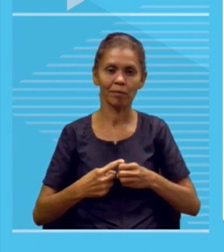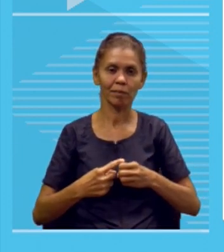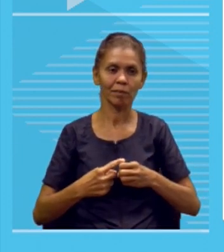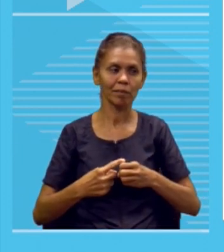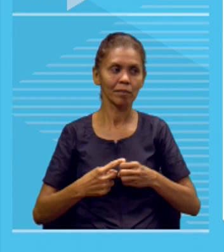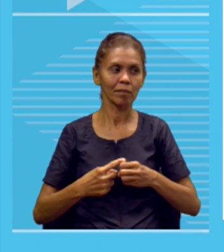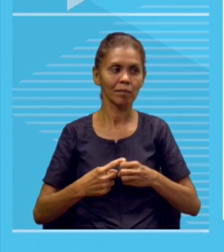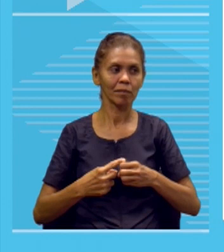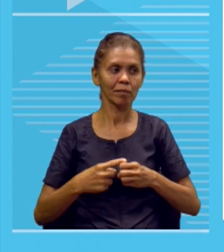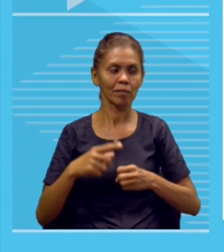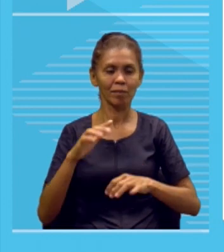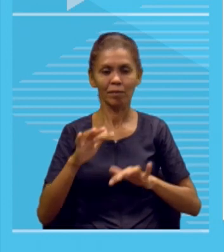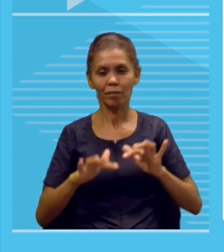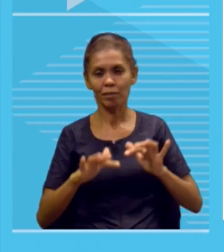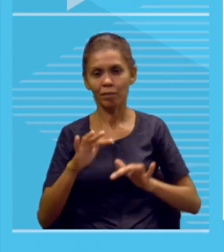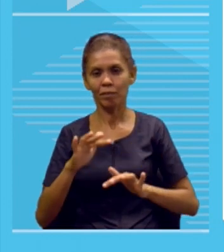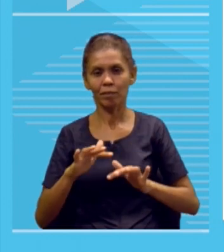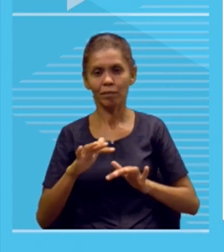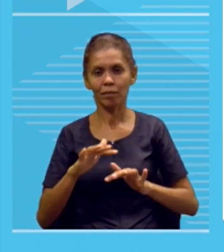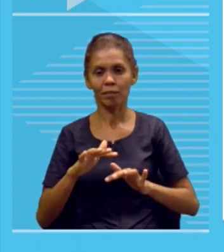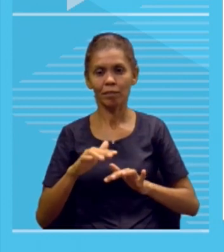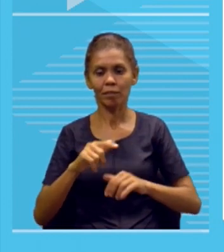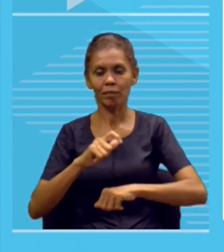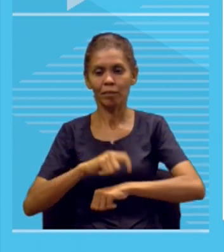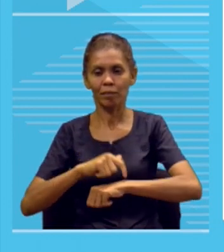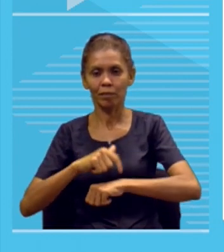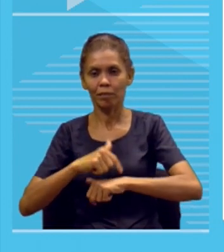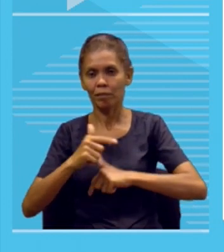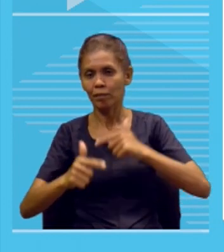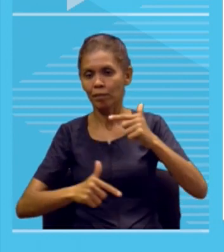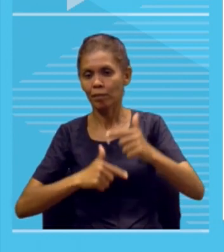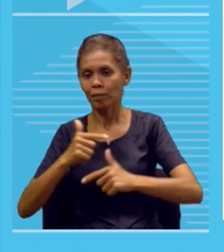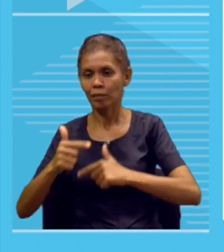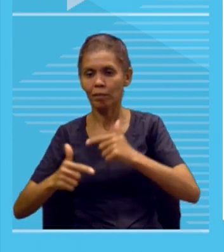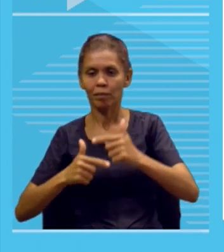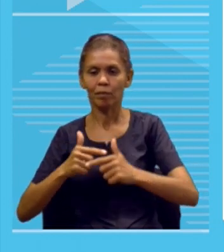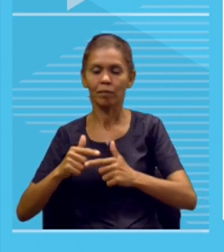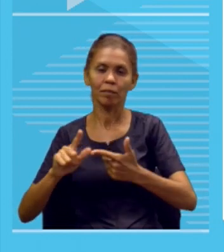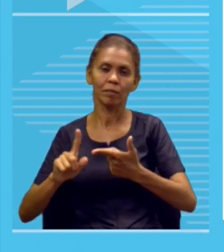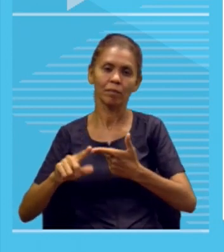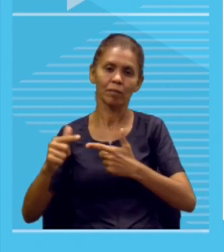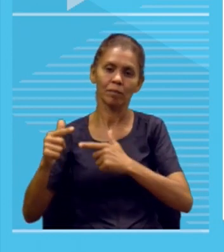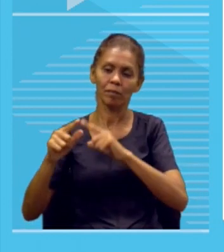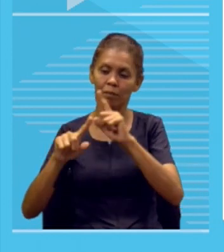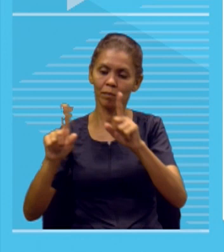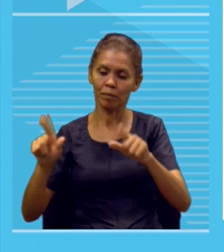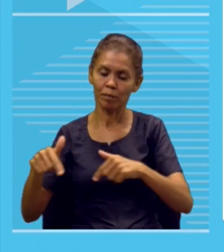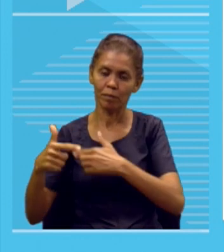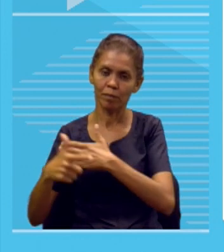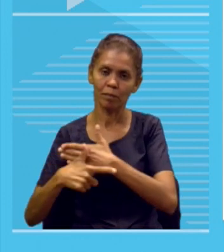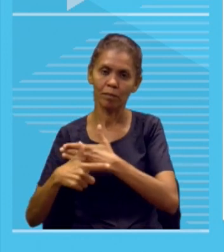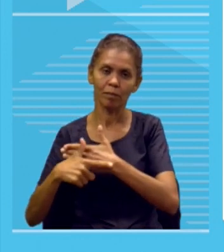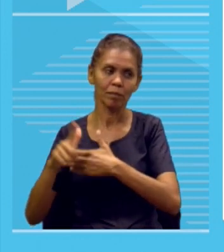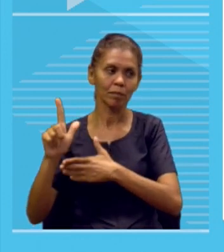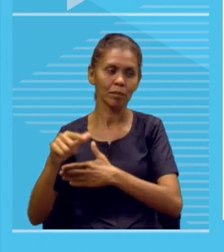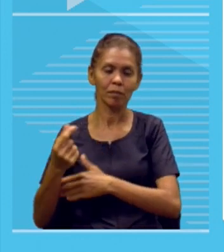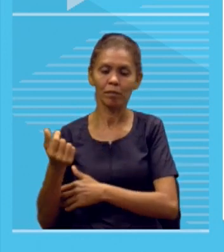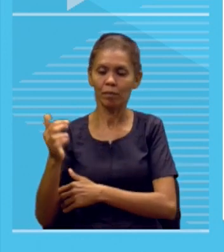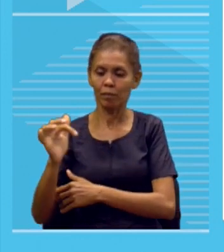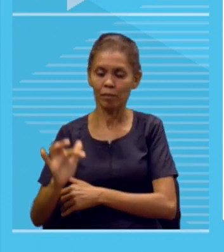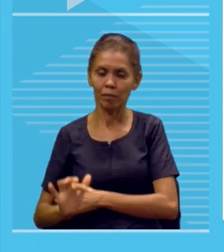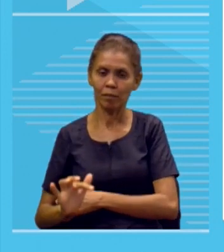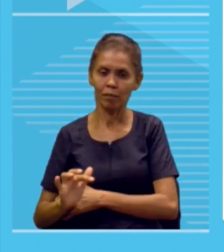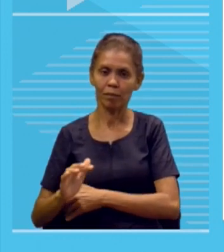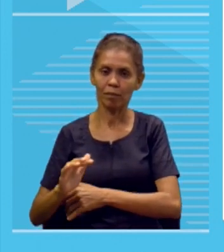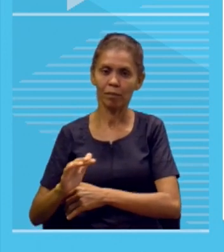uma lógica de que às vezes a hora de trabalho, né, a mão de obra do trabalhador é até mais barata no campo do